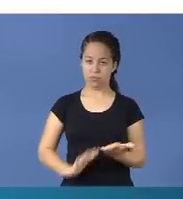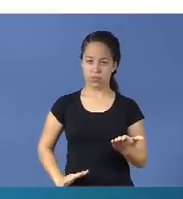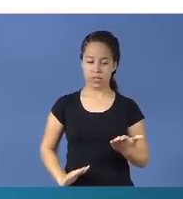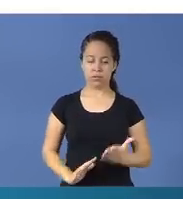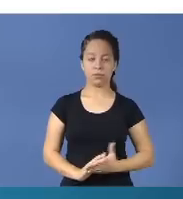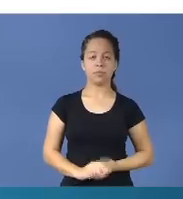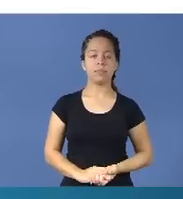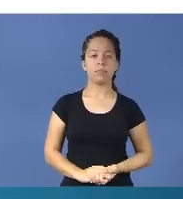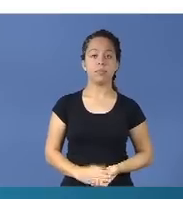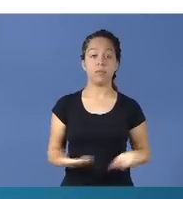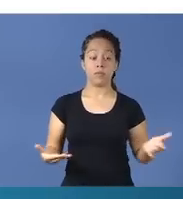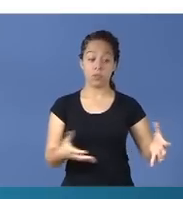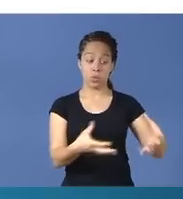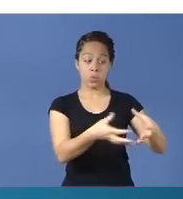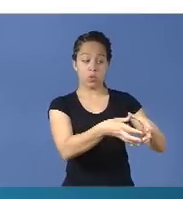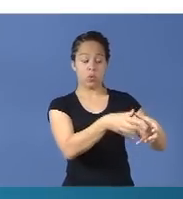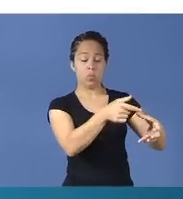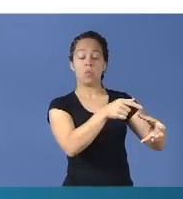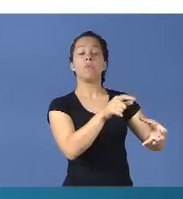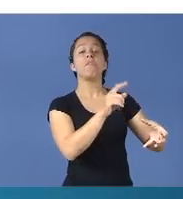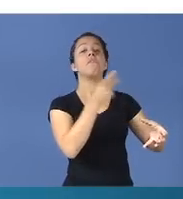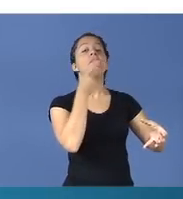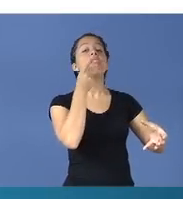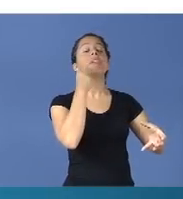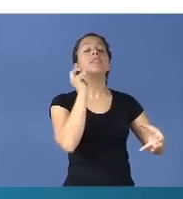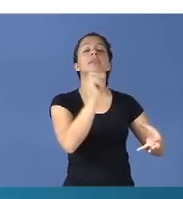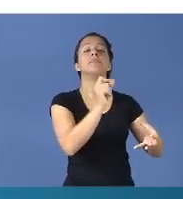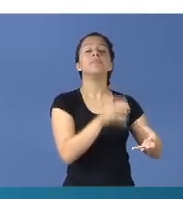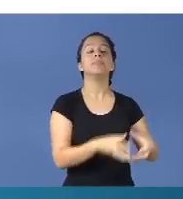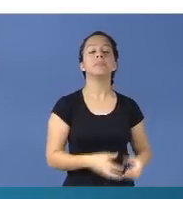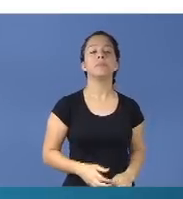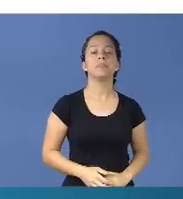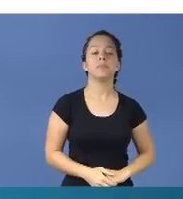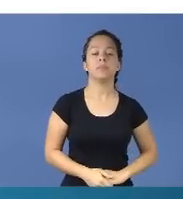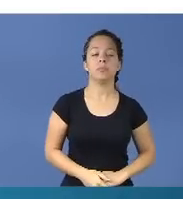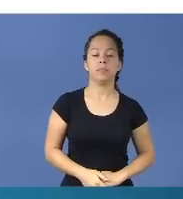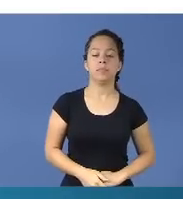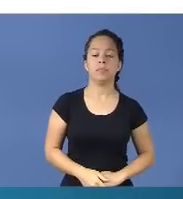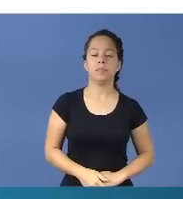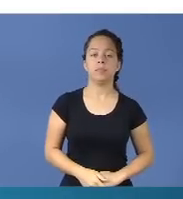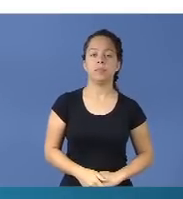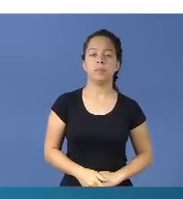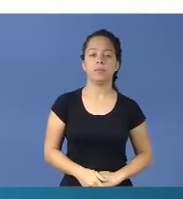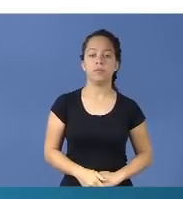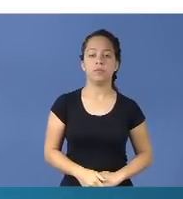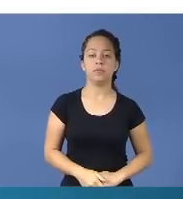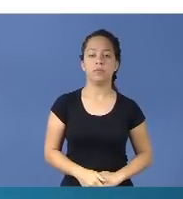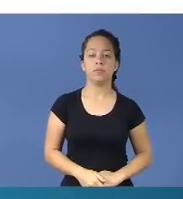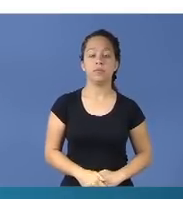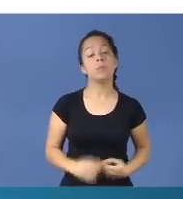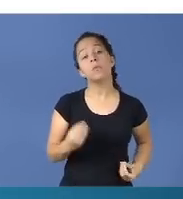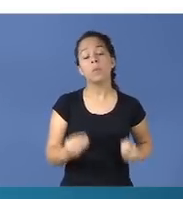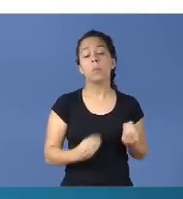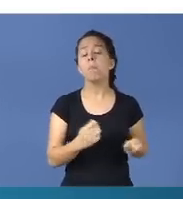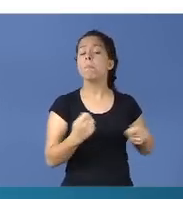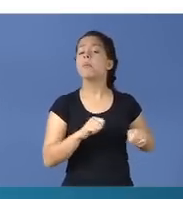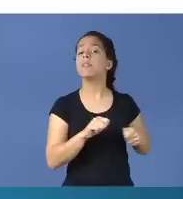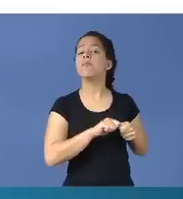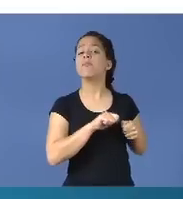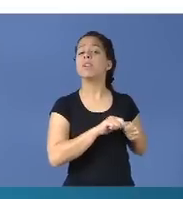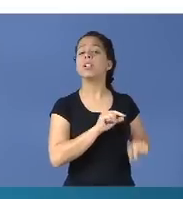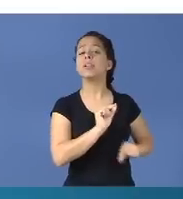grupo agora que vai falar? Aqui da frente, aqui os pastores da reforma da nação. Como é que é? O que é que tem que fazer?